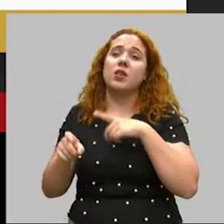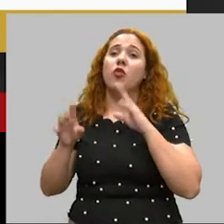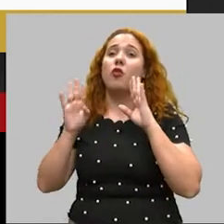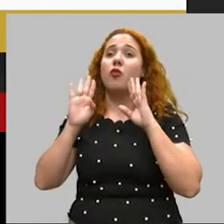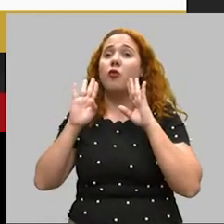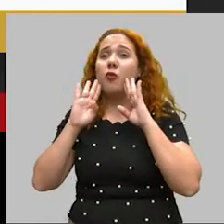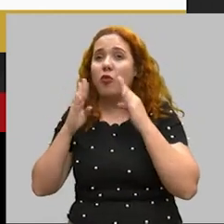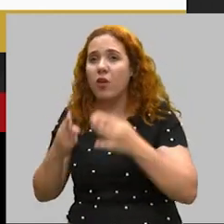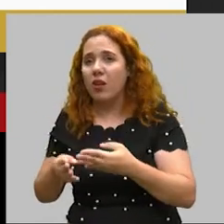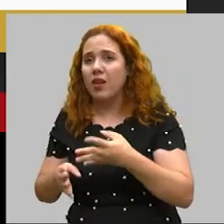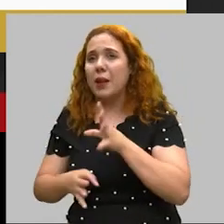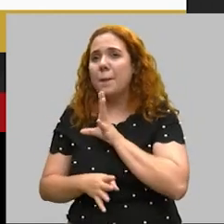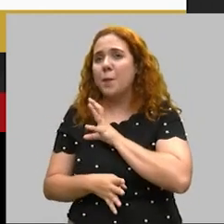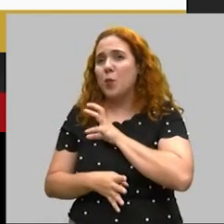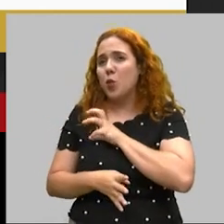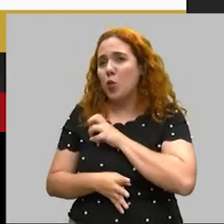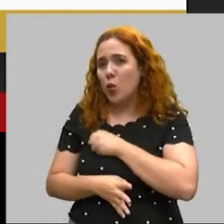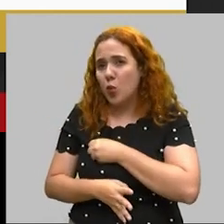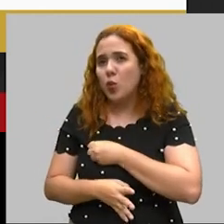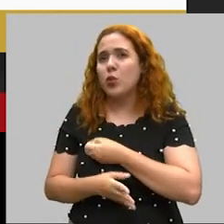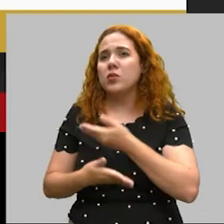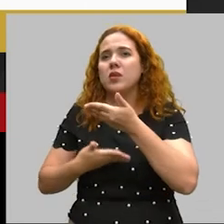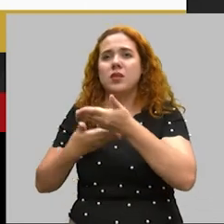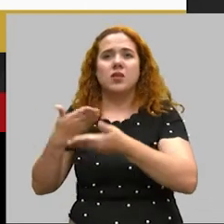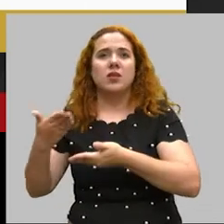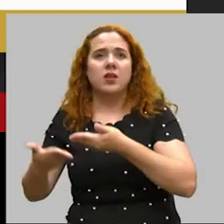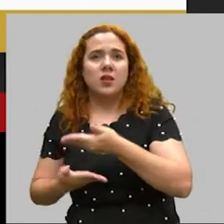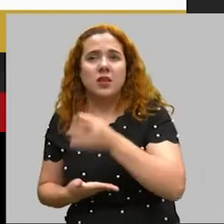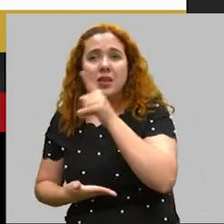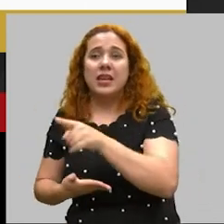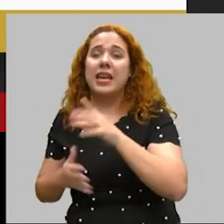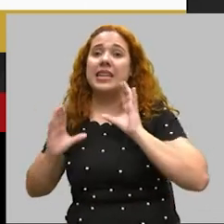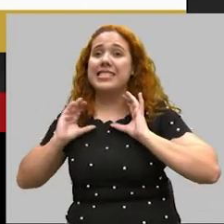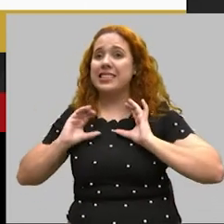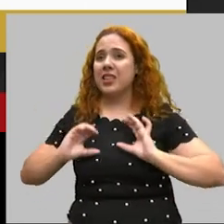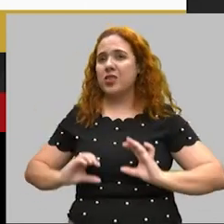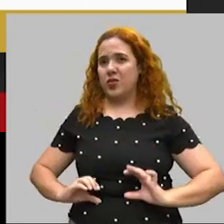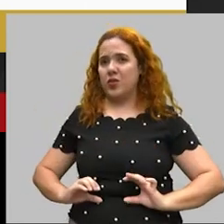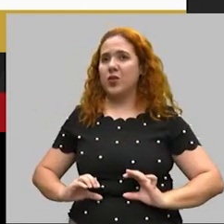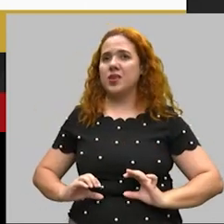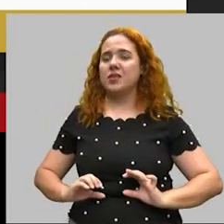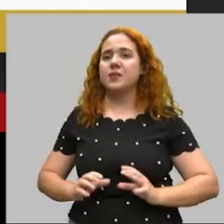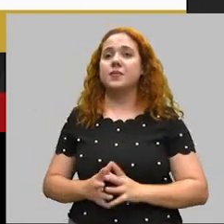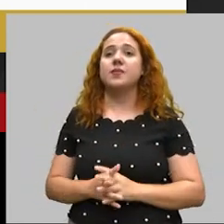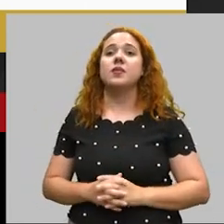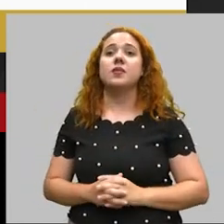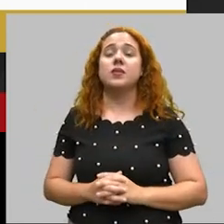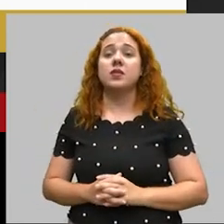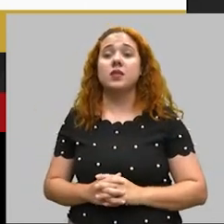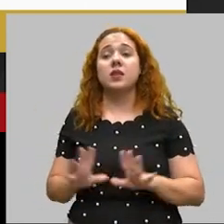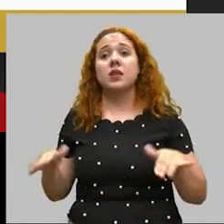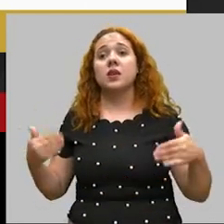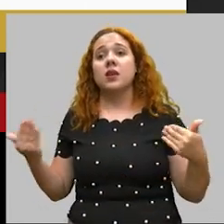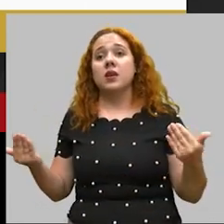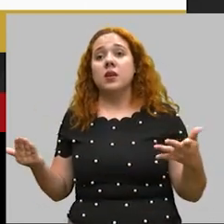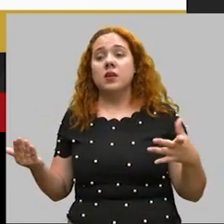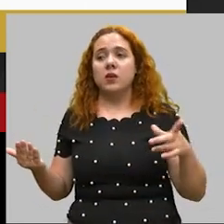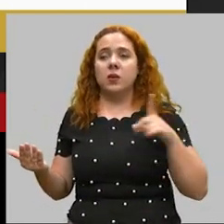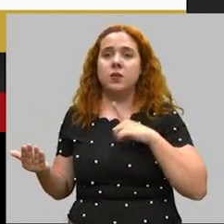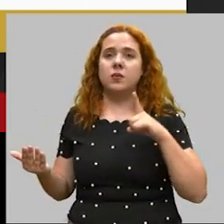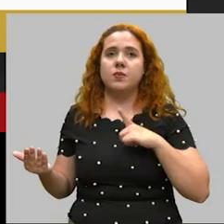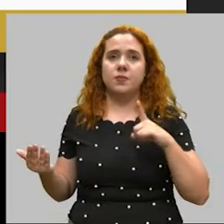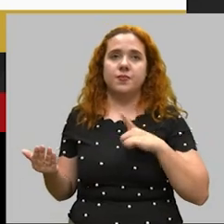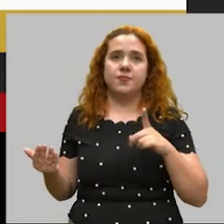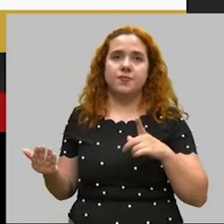amorosas com os estudantes a Gente Tá formando para criar cidade formação integral daquelas pessoas então quando na verdade a gente tem um